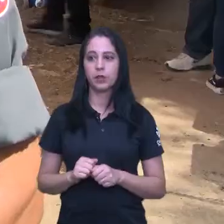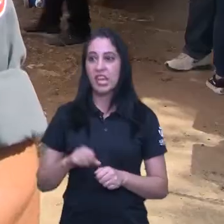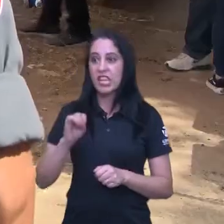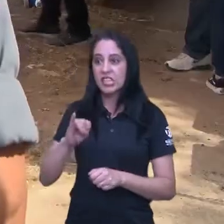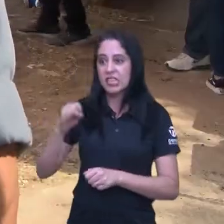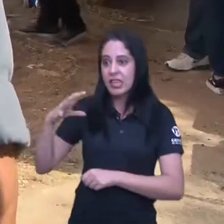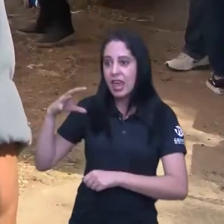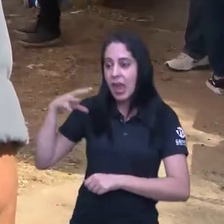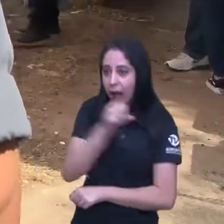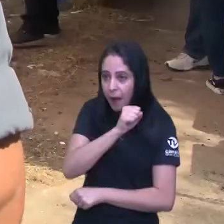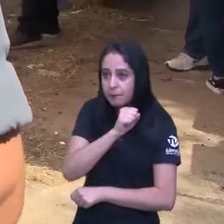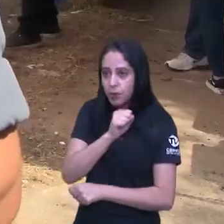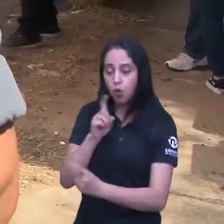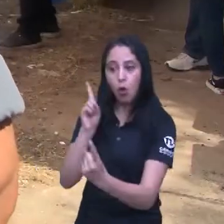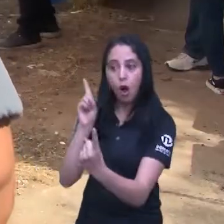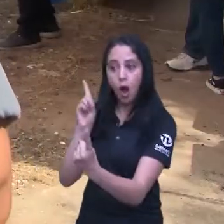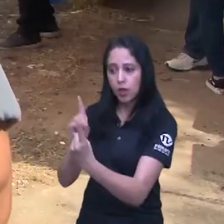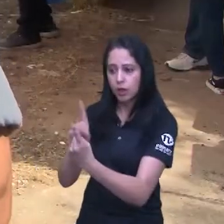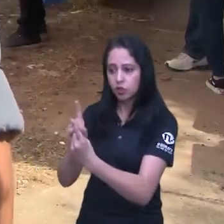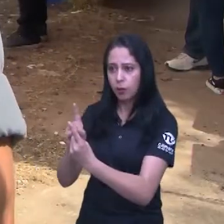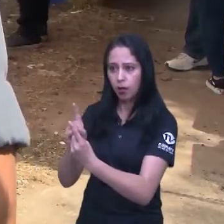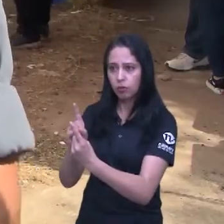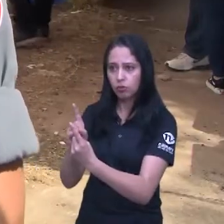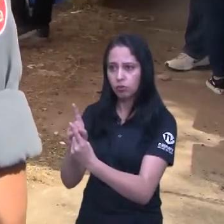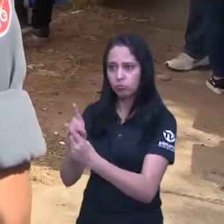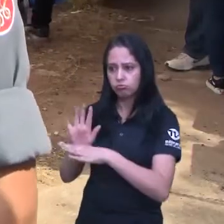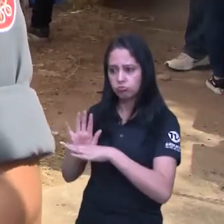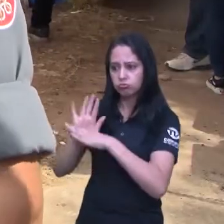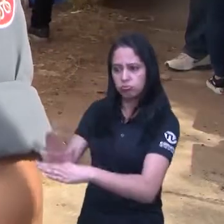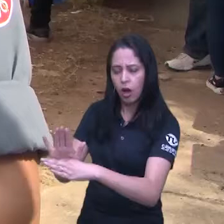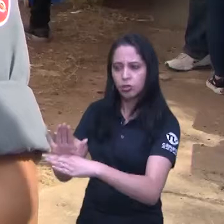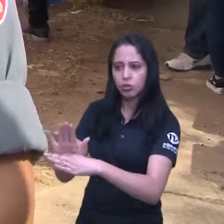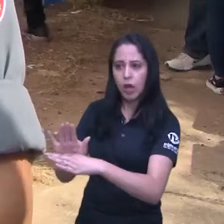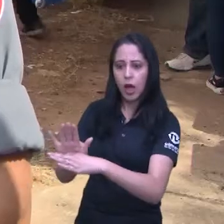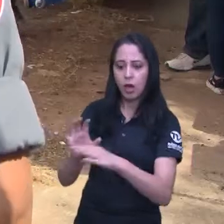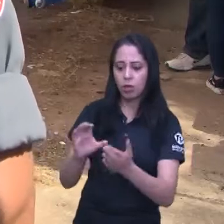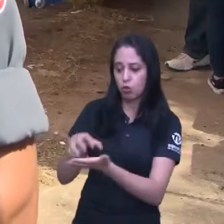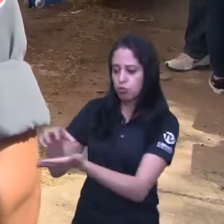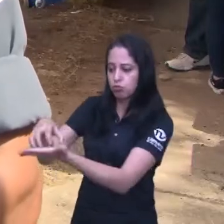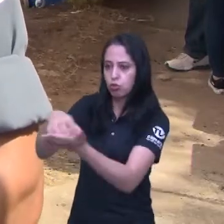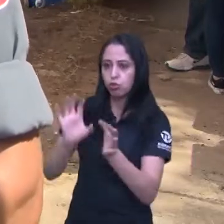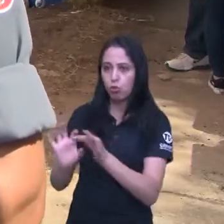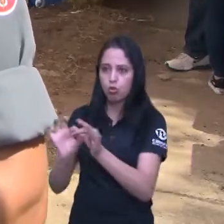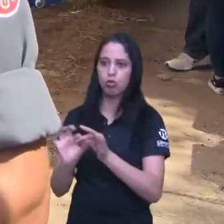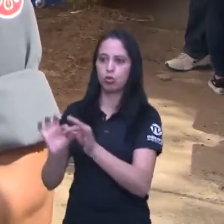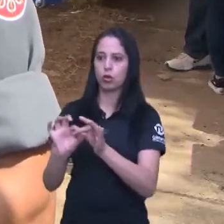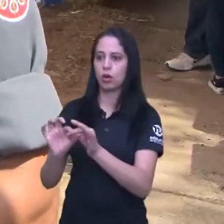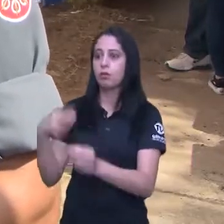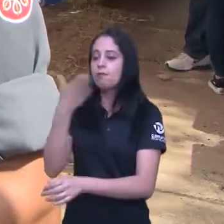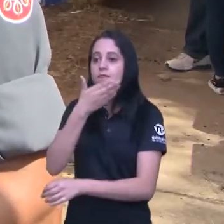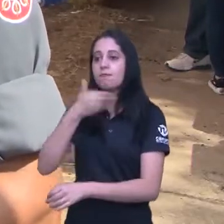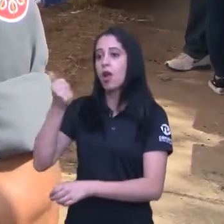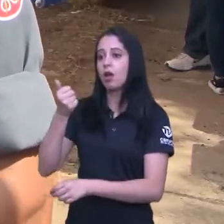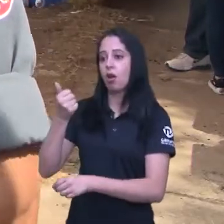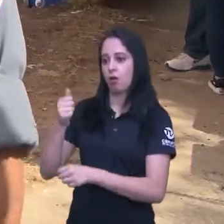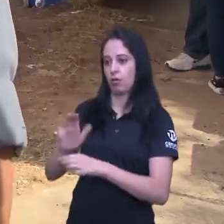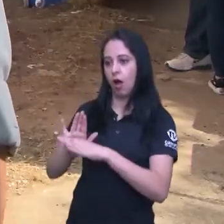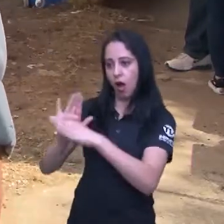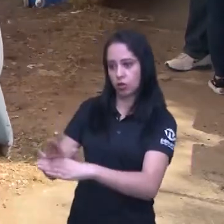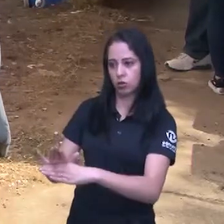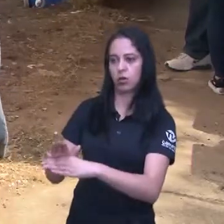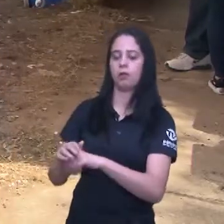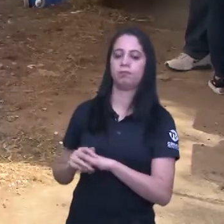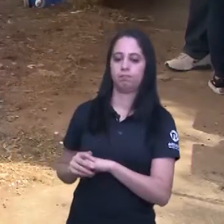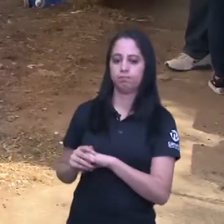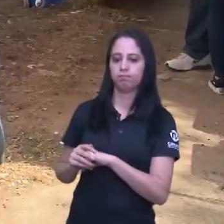recursos quanto mais rápido for o atendimento de uma maneira segura né mais Integradas as equipes maior a gente tem chance de salvar